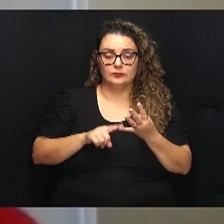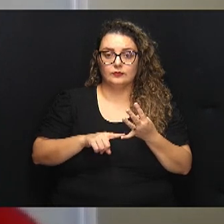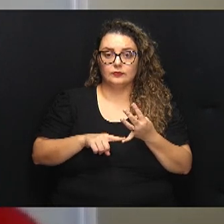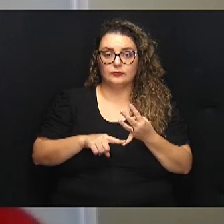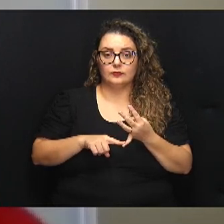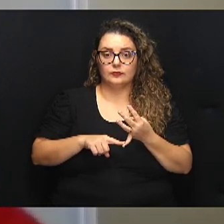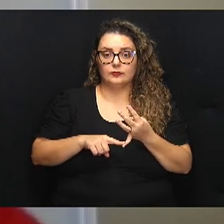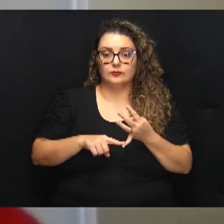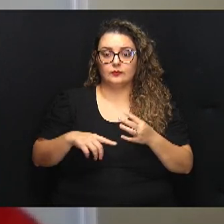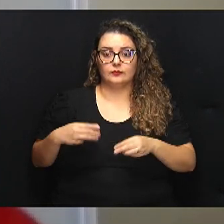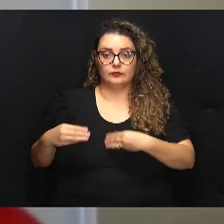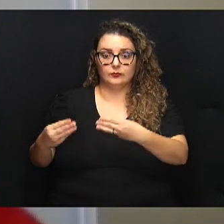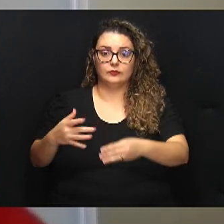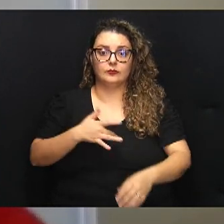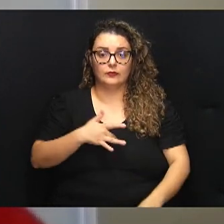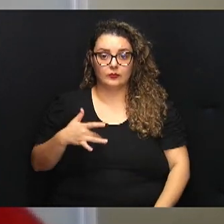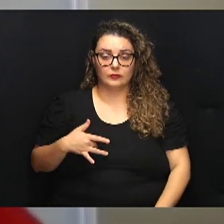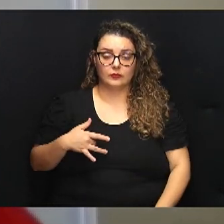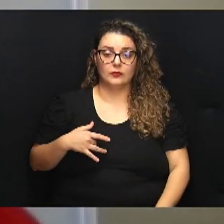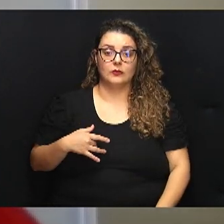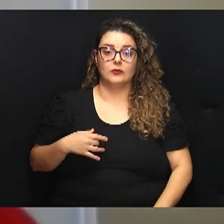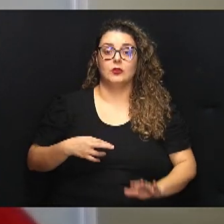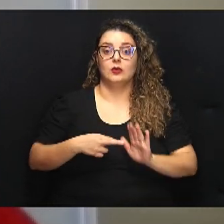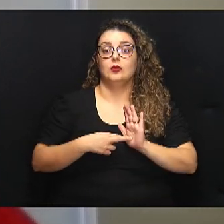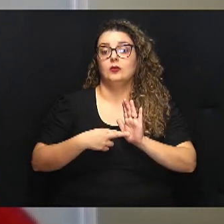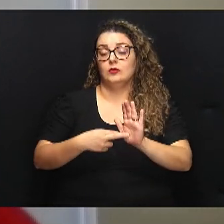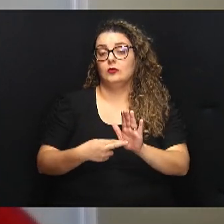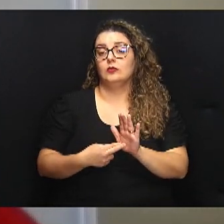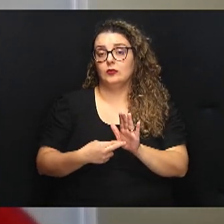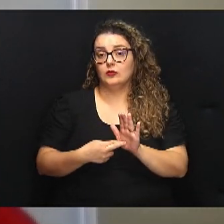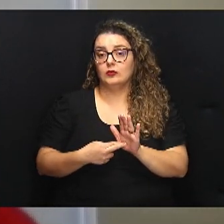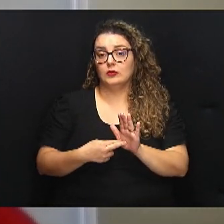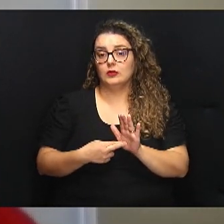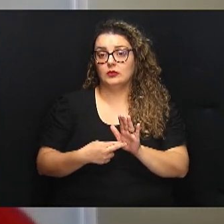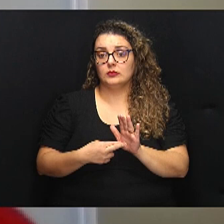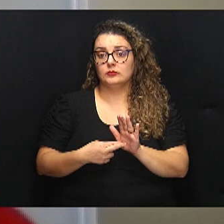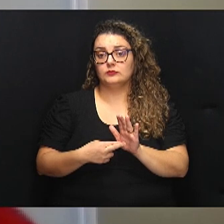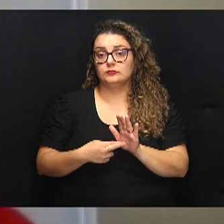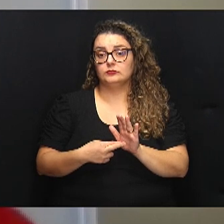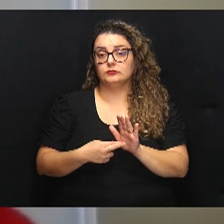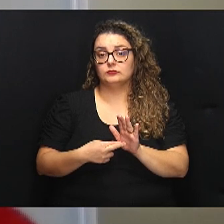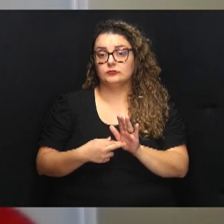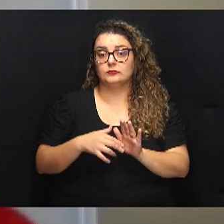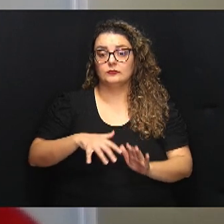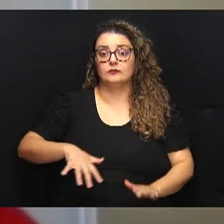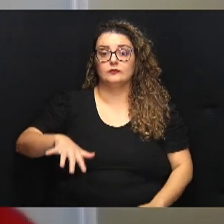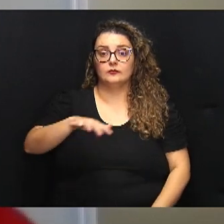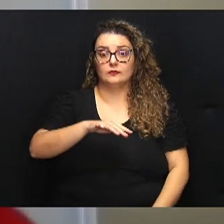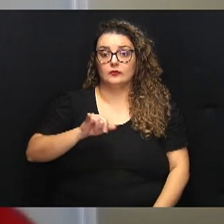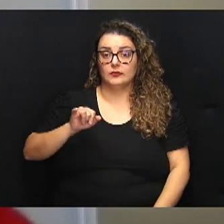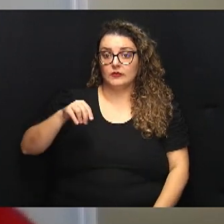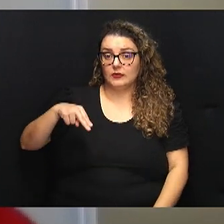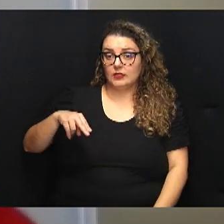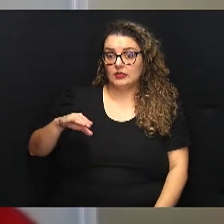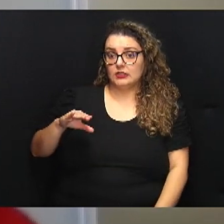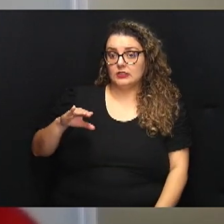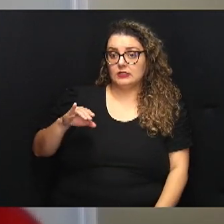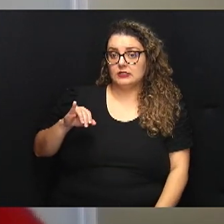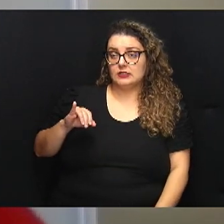o Ministério da Saúde, referente a áreas de incidência de